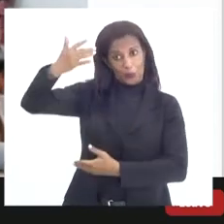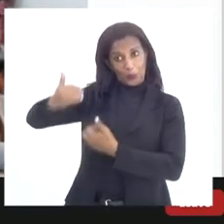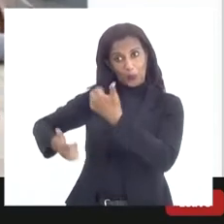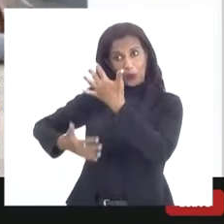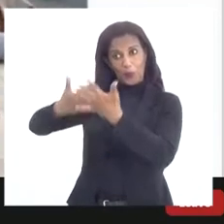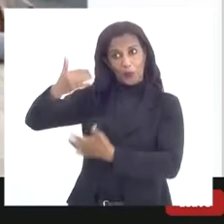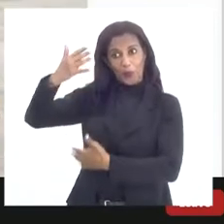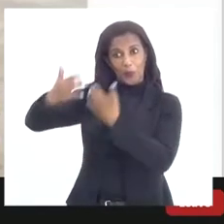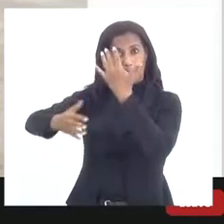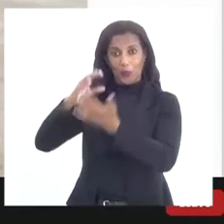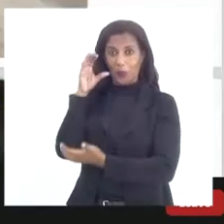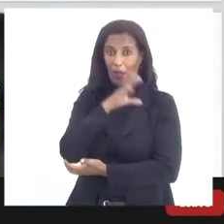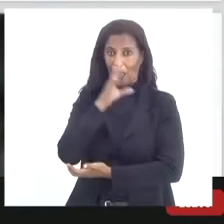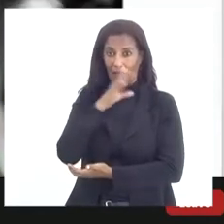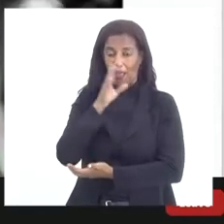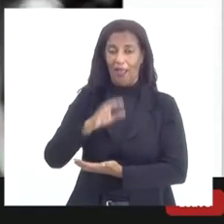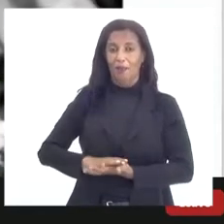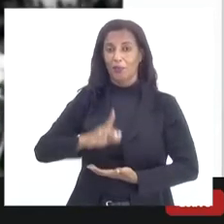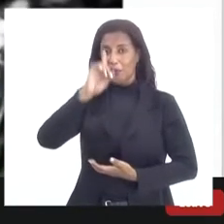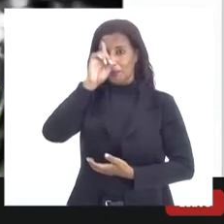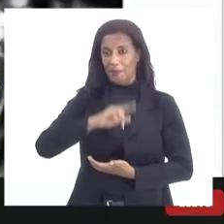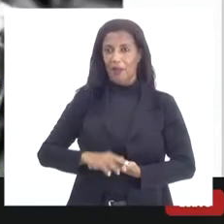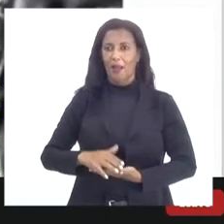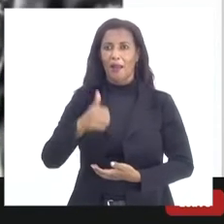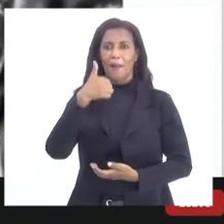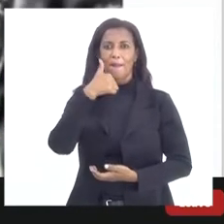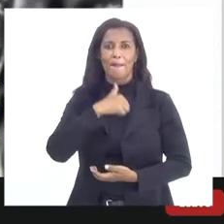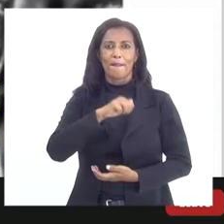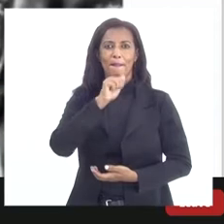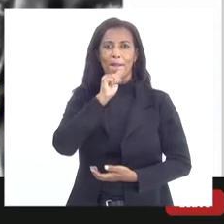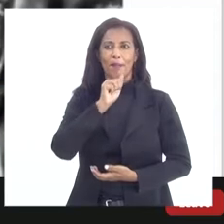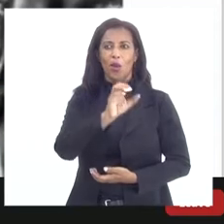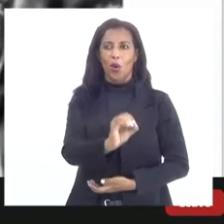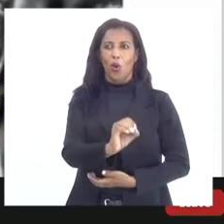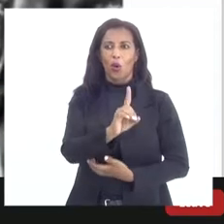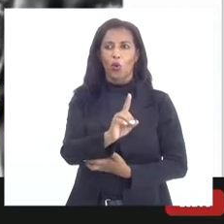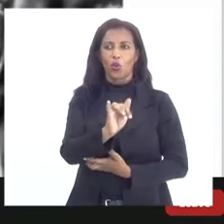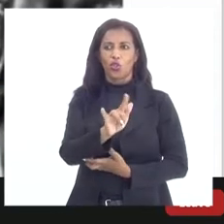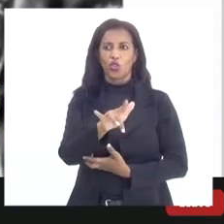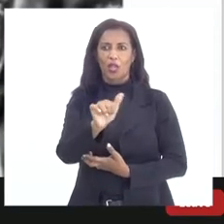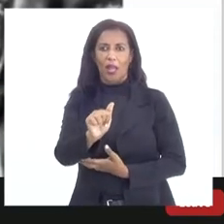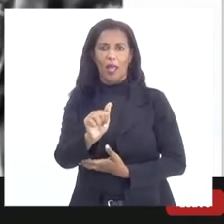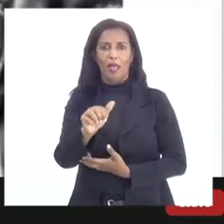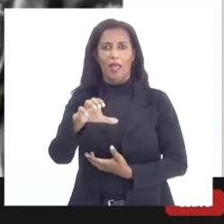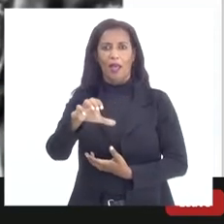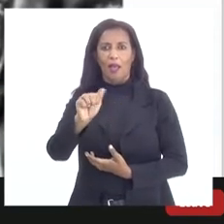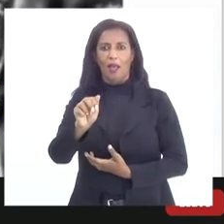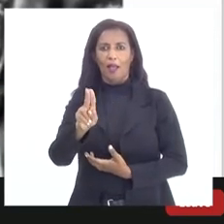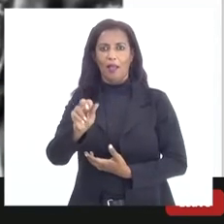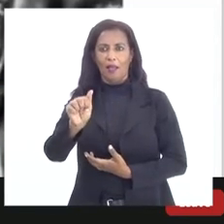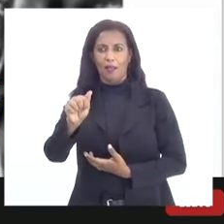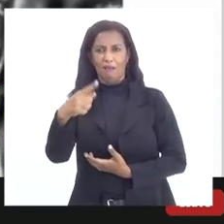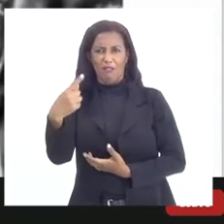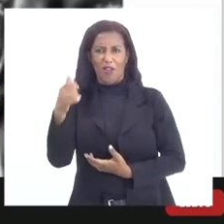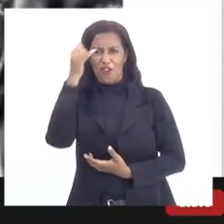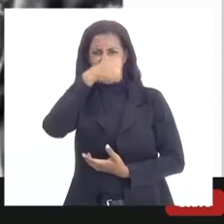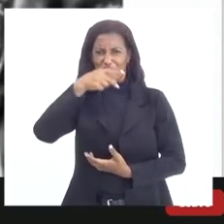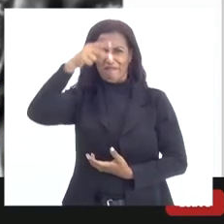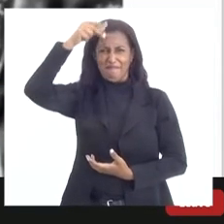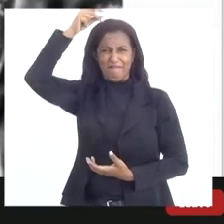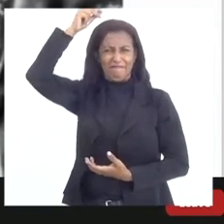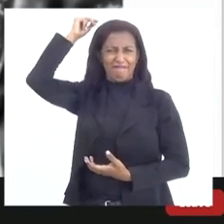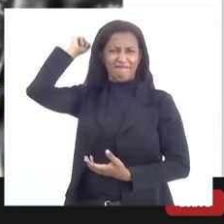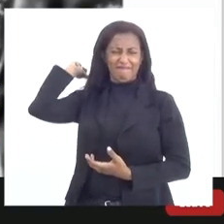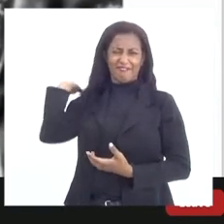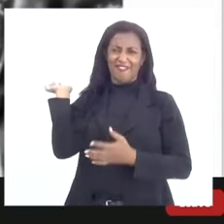bem rapidamente algumas imagens. Aqui a mãe Odileia e o Cauã Esteves. É uma foto muito antiga, na casa da Ia Palmira